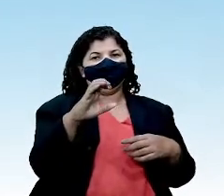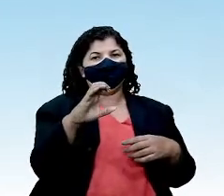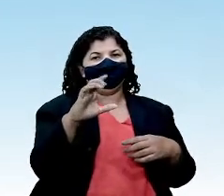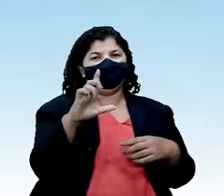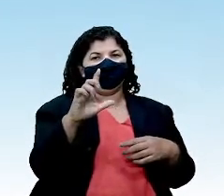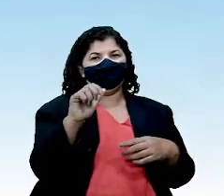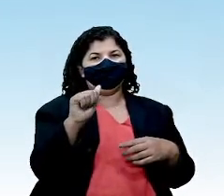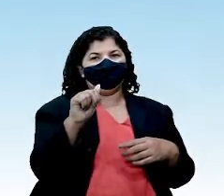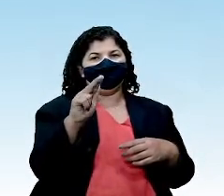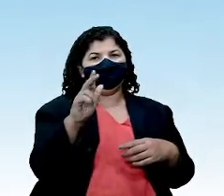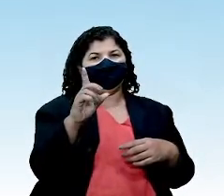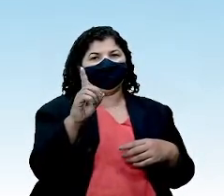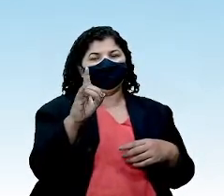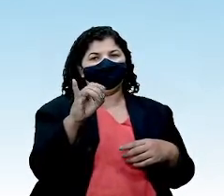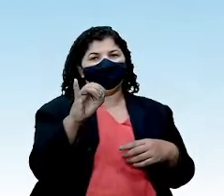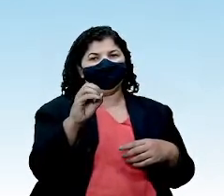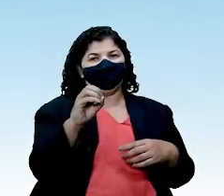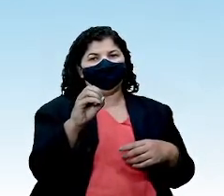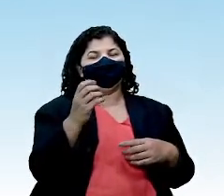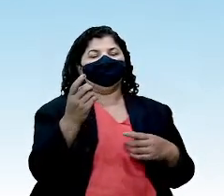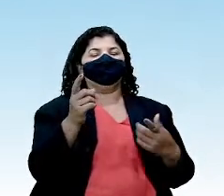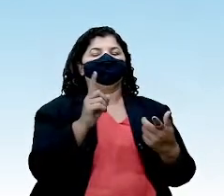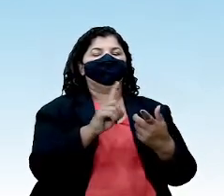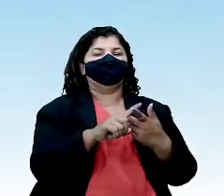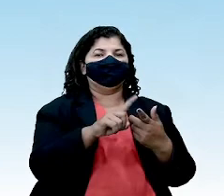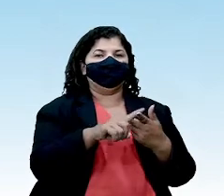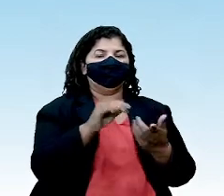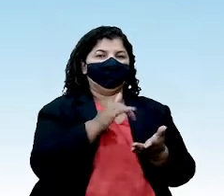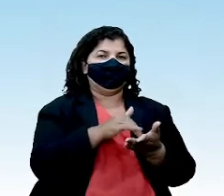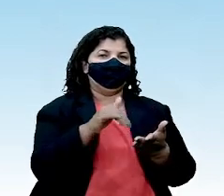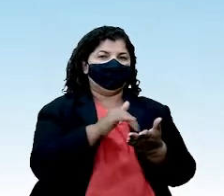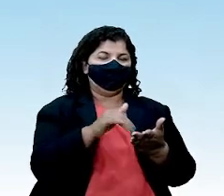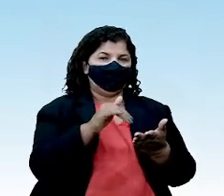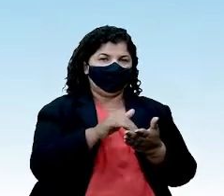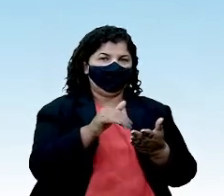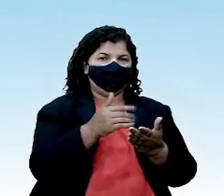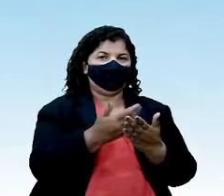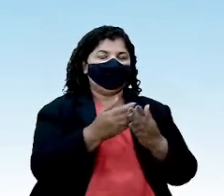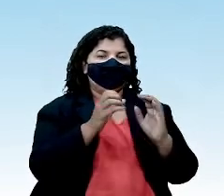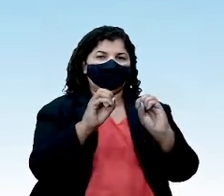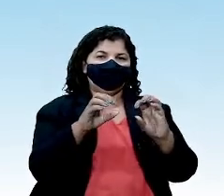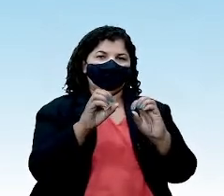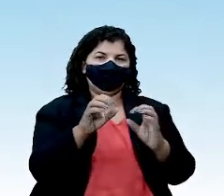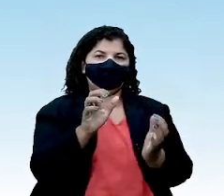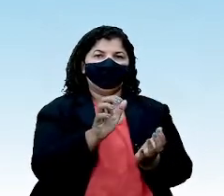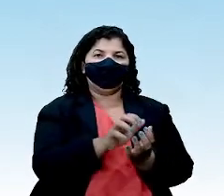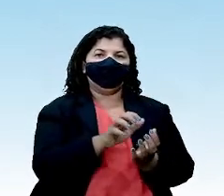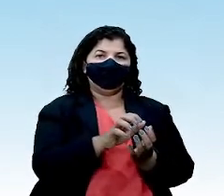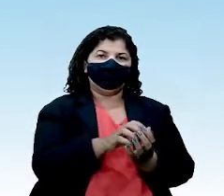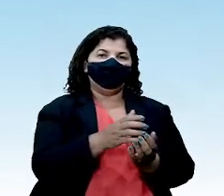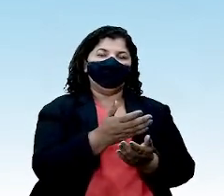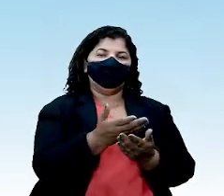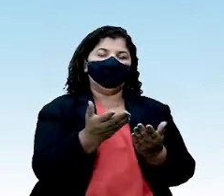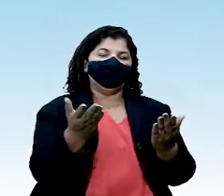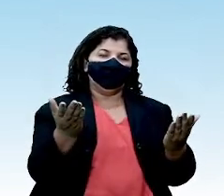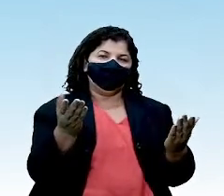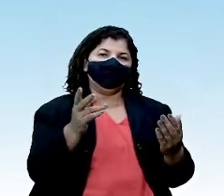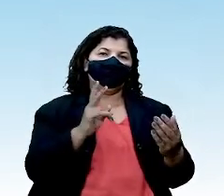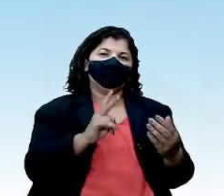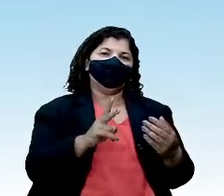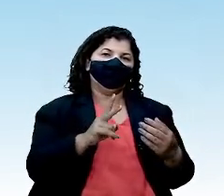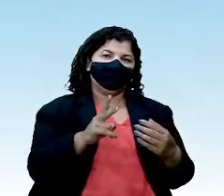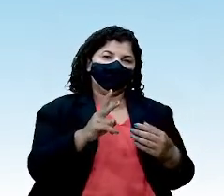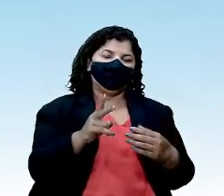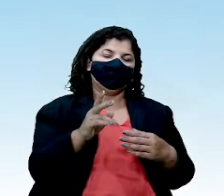da Secretaria de Educação do Estado de Pernambuco, pedindo para que vocês continuem vigilantes, com muito